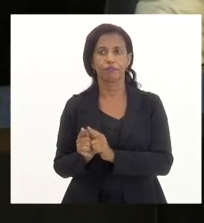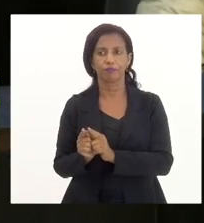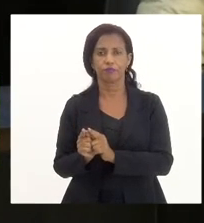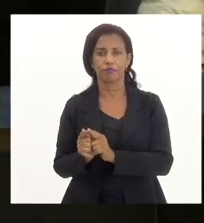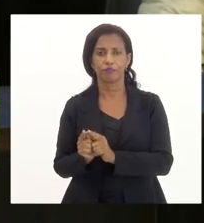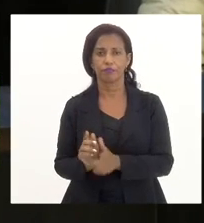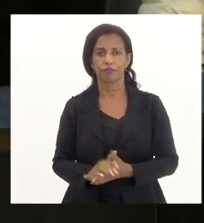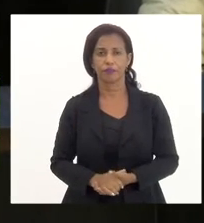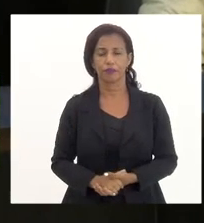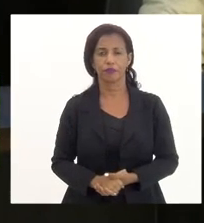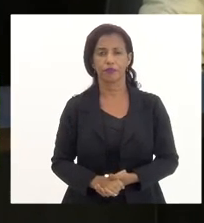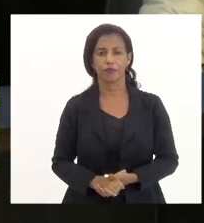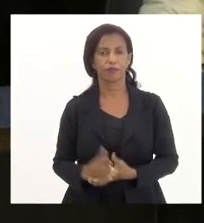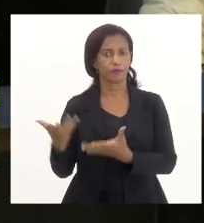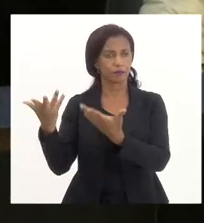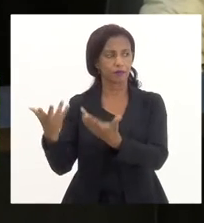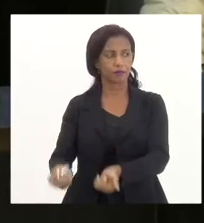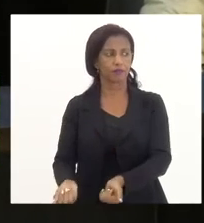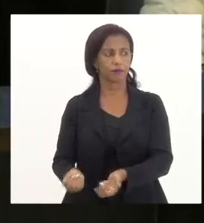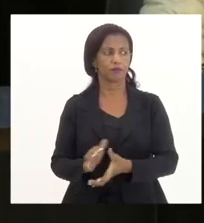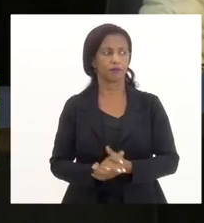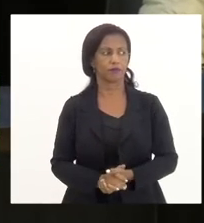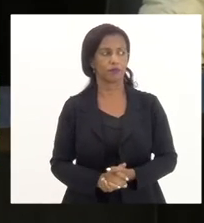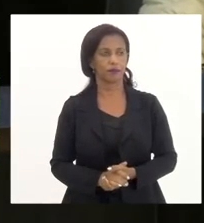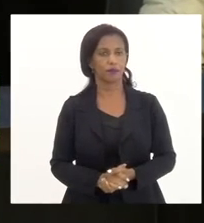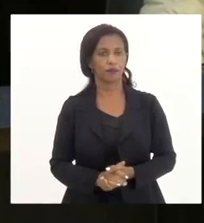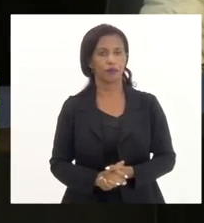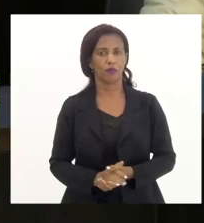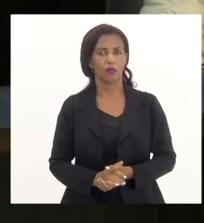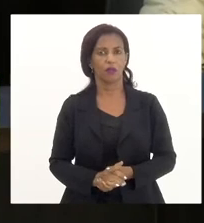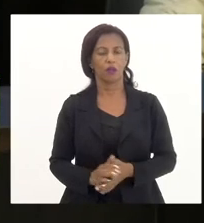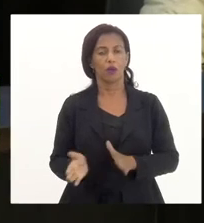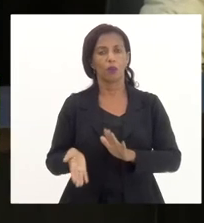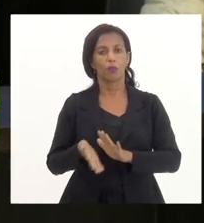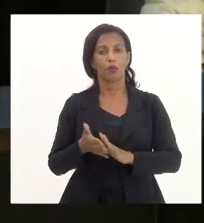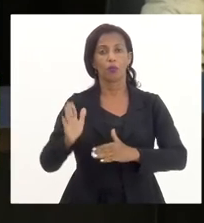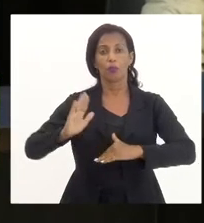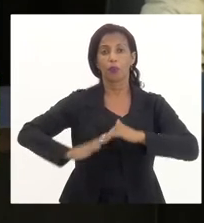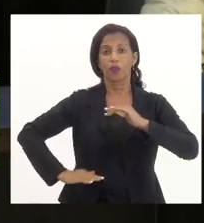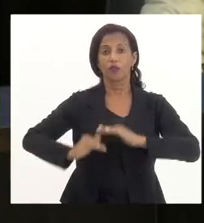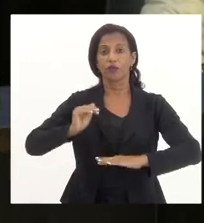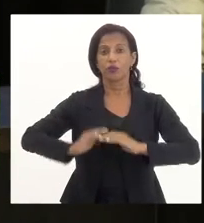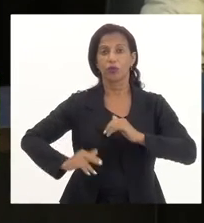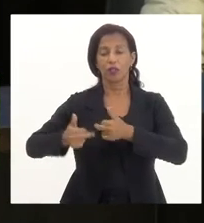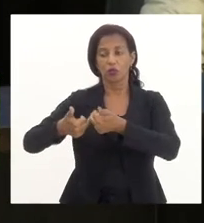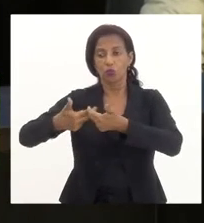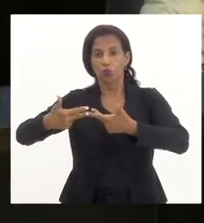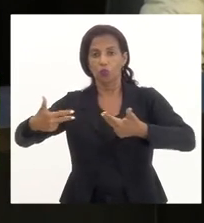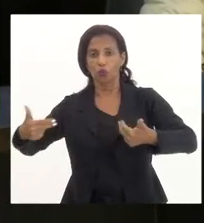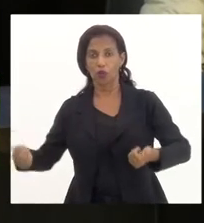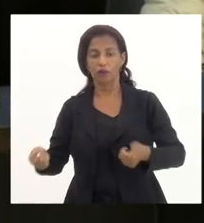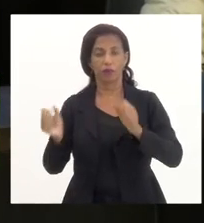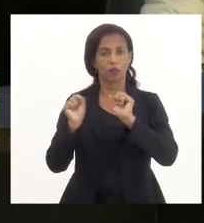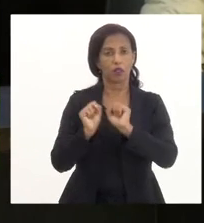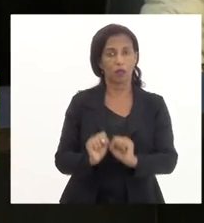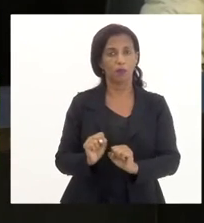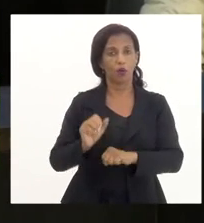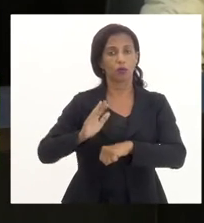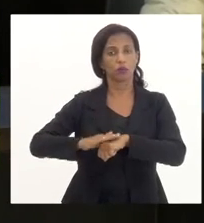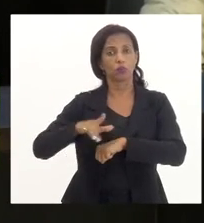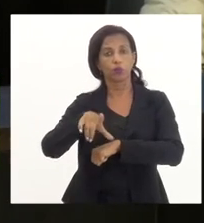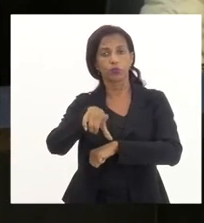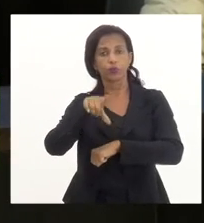é considerada por profissionais de ponta por profissionais qualificados que possam